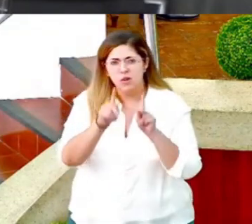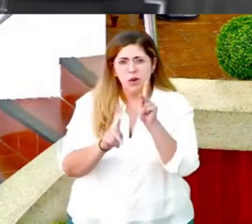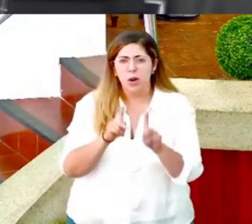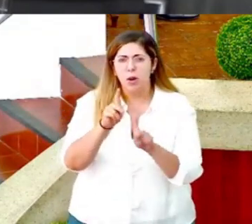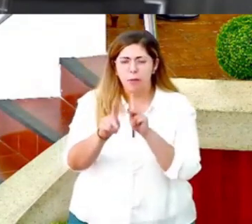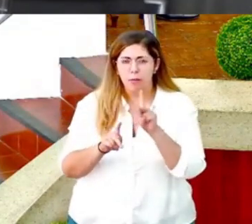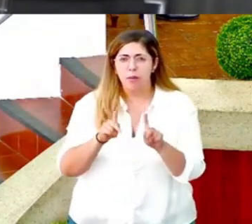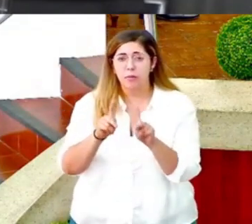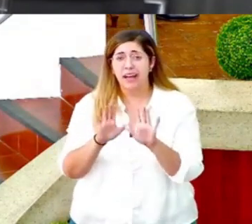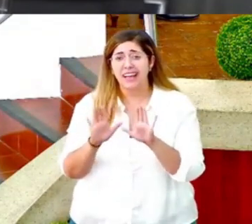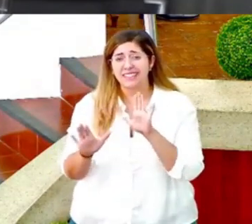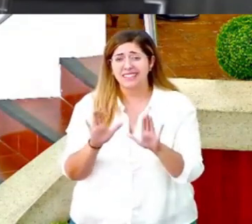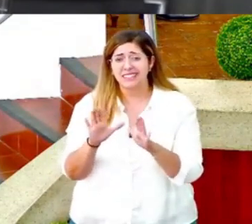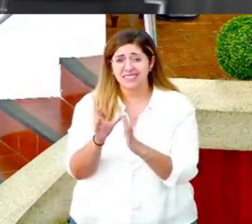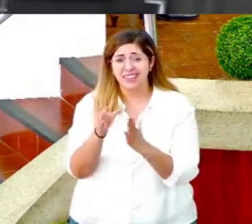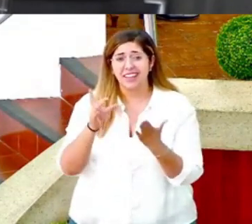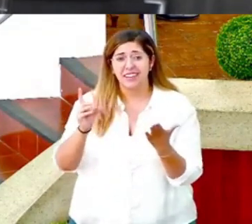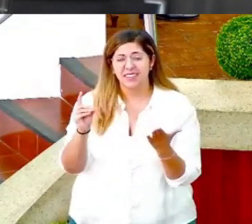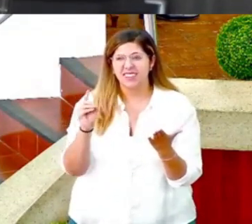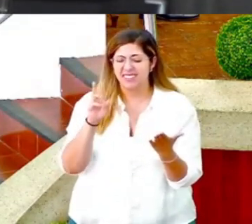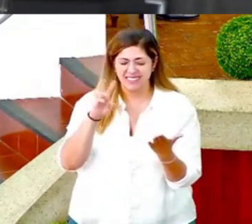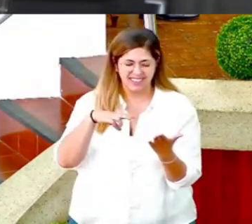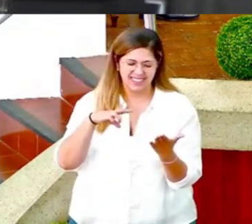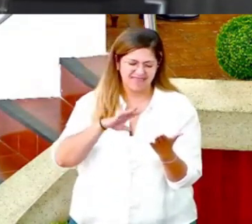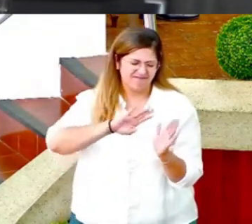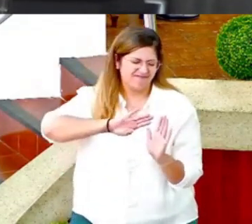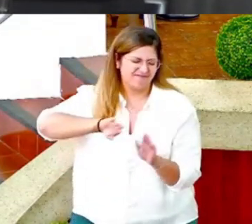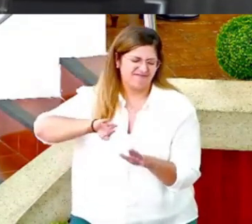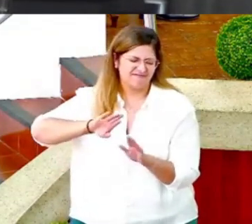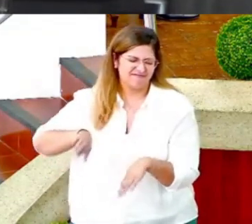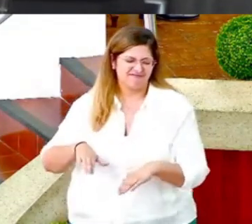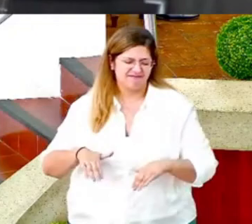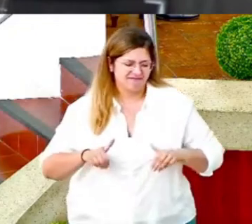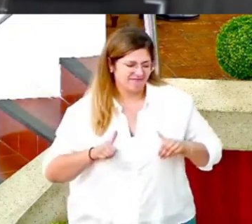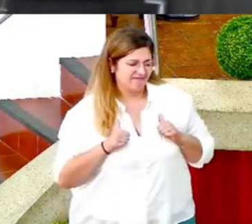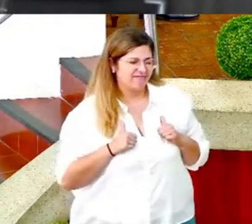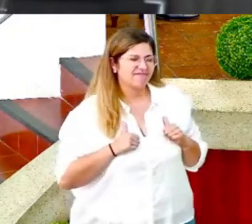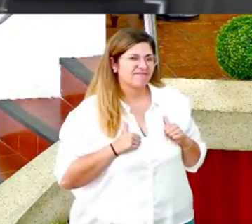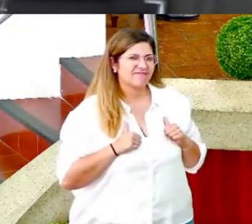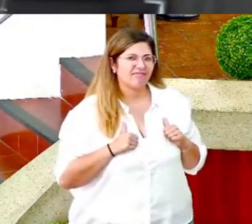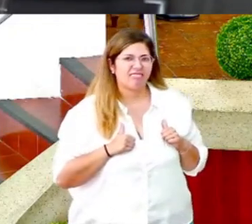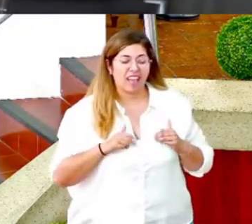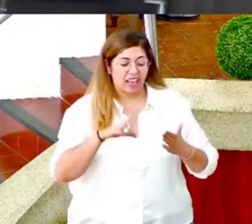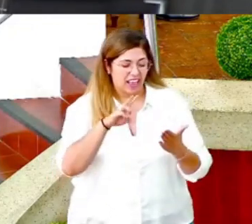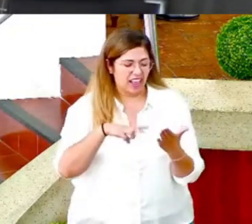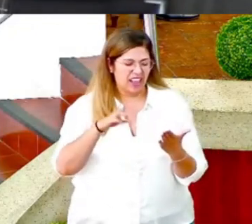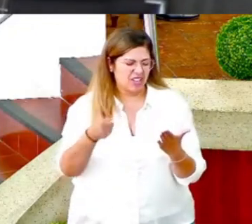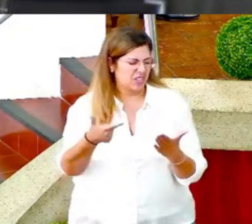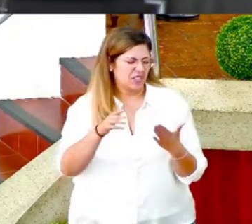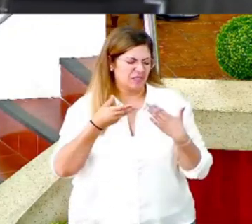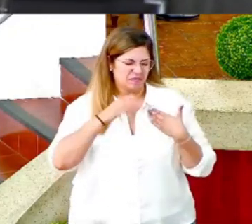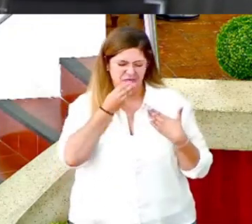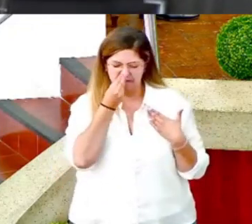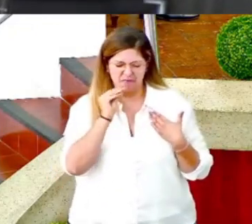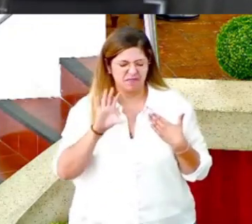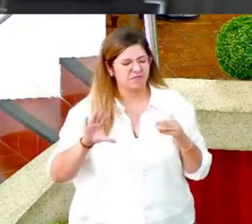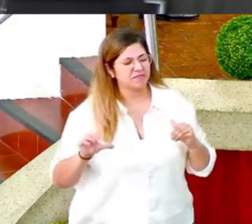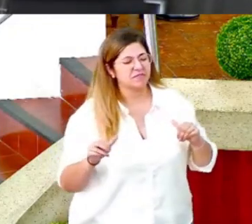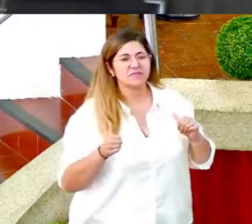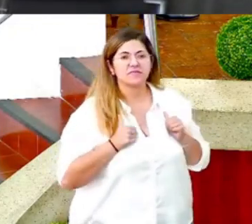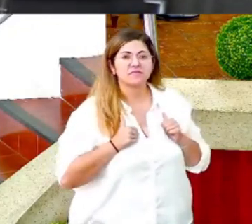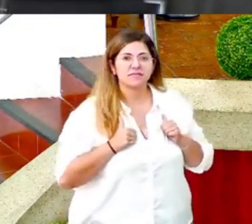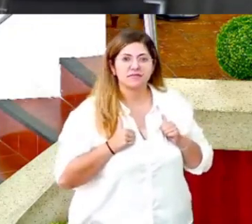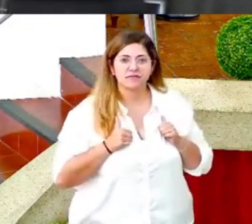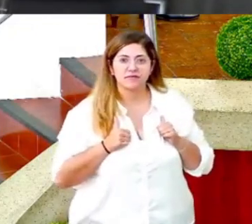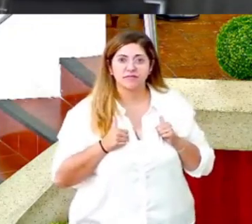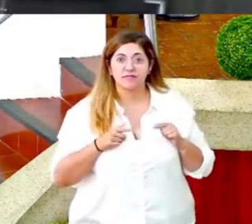de ler as Escrituras, ele vai deixando de ouvir. Quando a palavra não é ministrada, não é ensinada com rigor, não